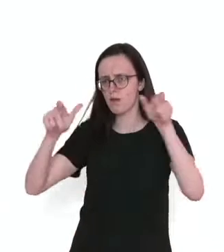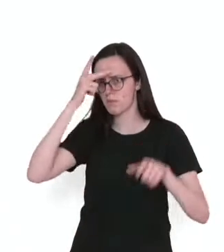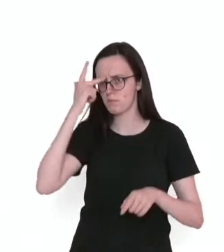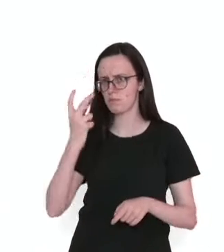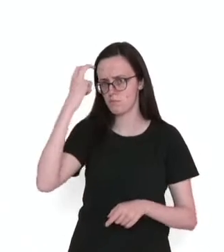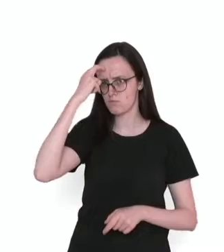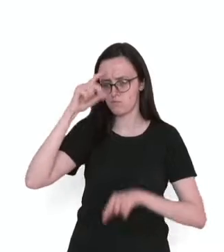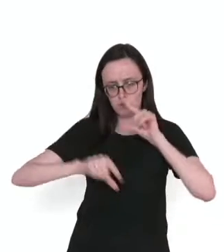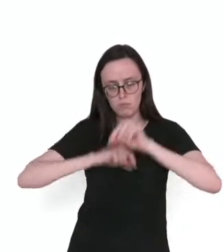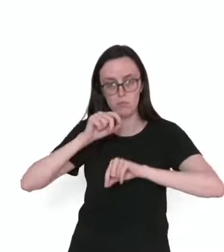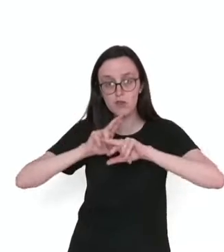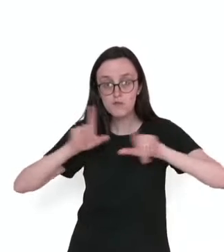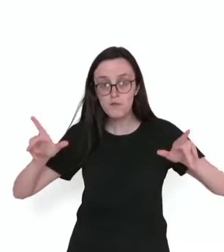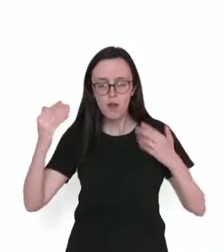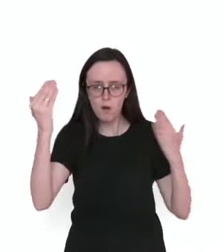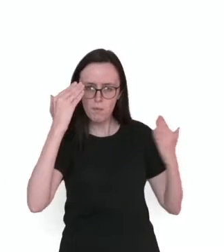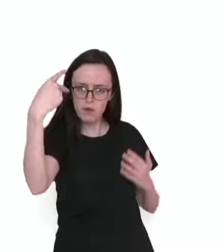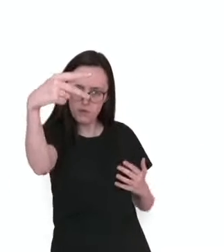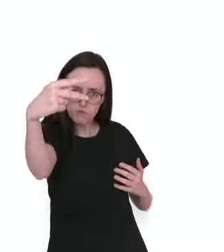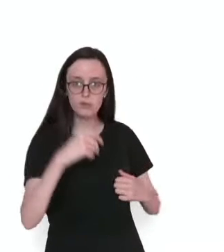e com escolhas diferentes das suas?